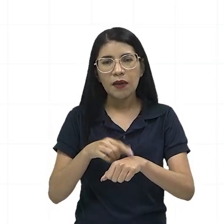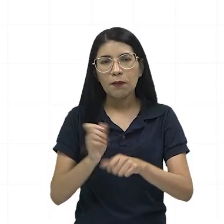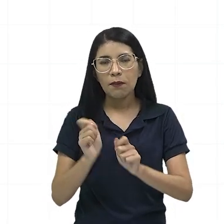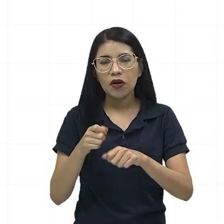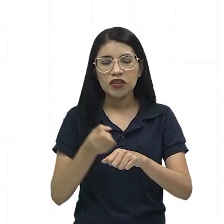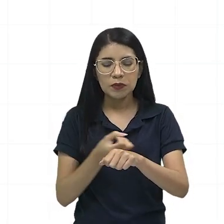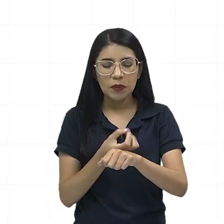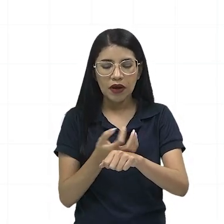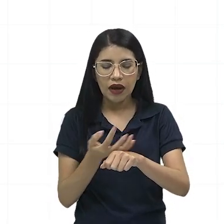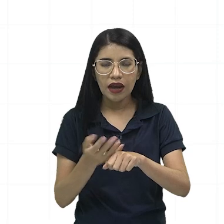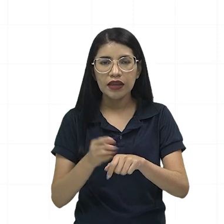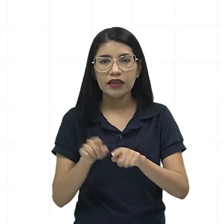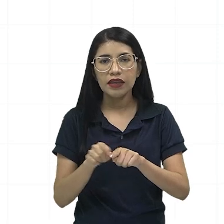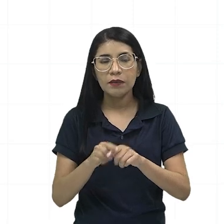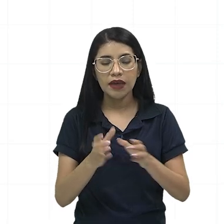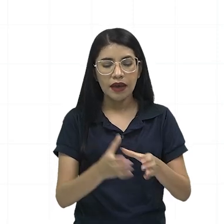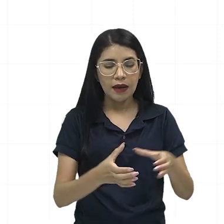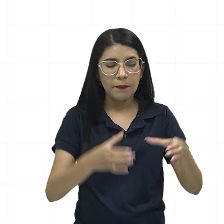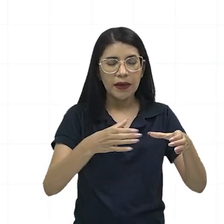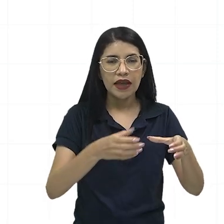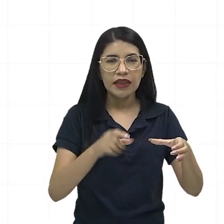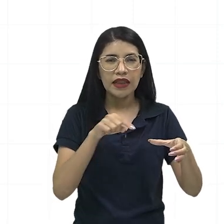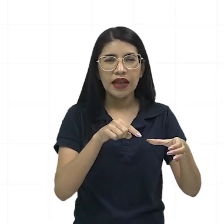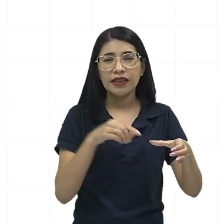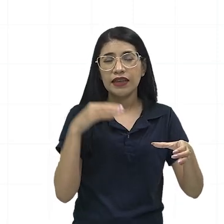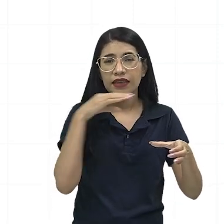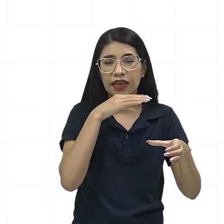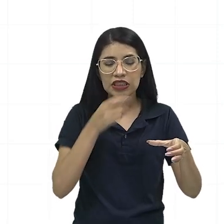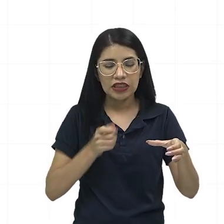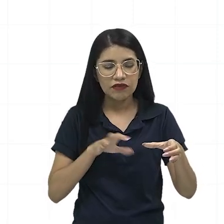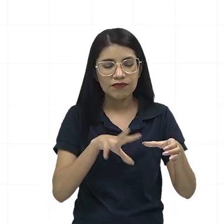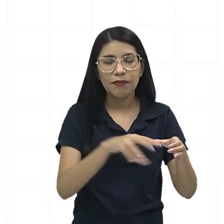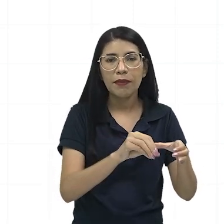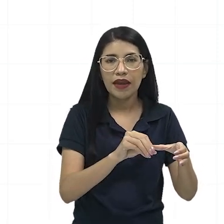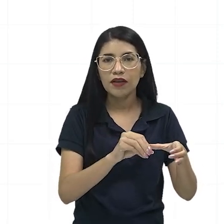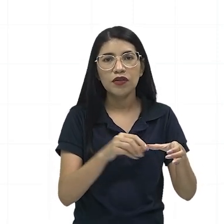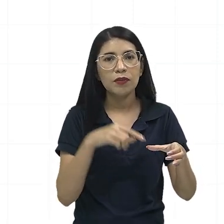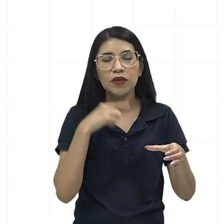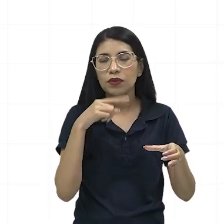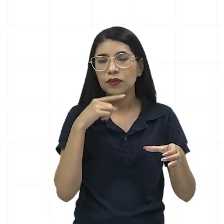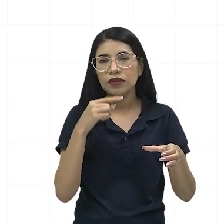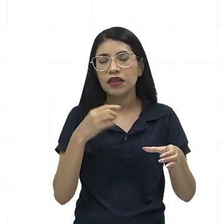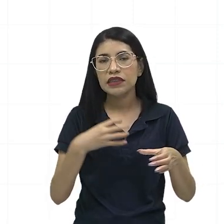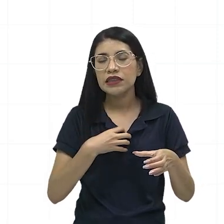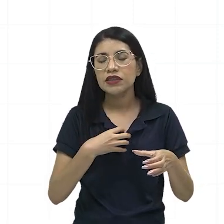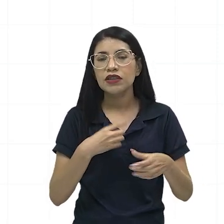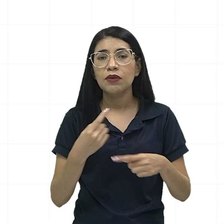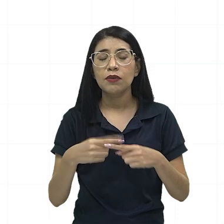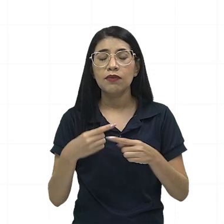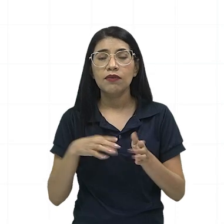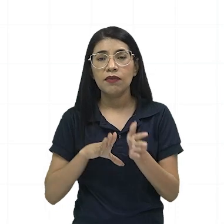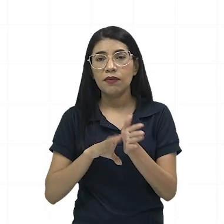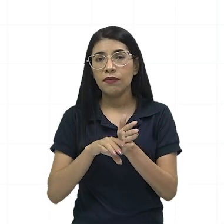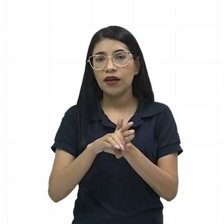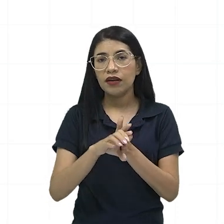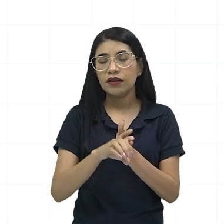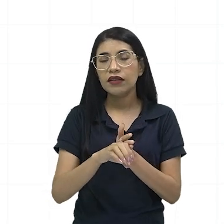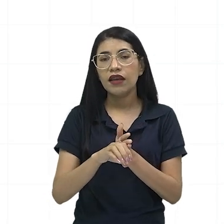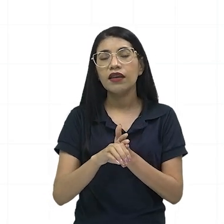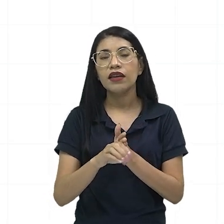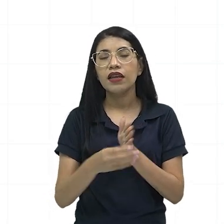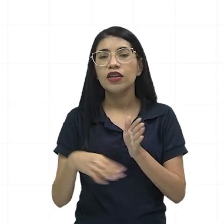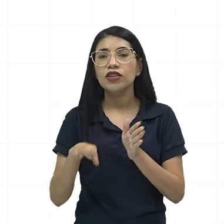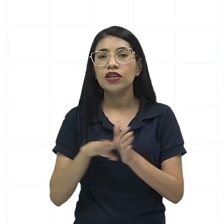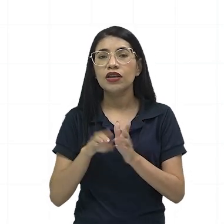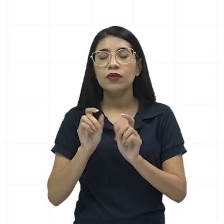pegam numa panela quente, não percebem que a panela está quente, né? Porque essa bactéria, ela atinge o